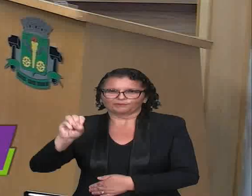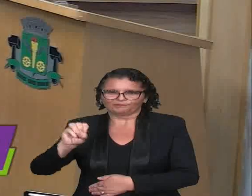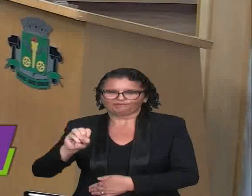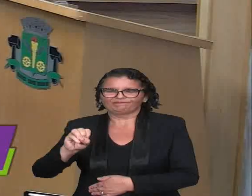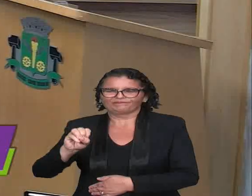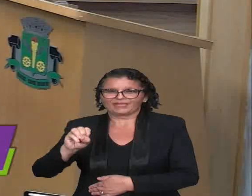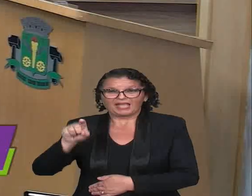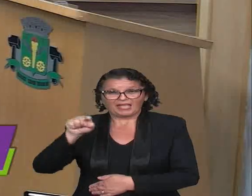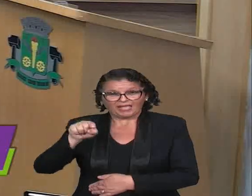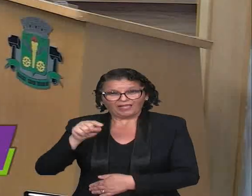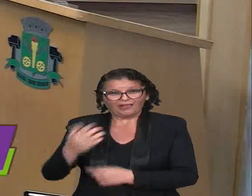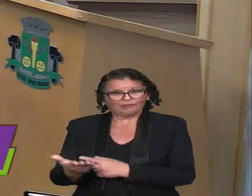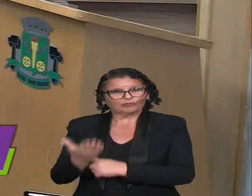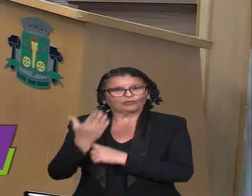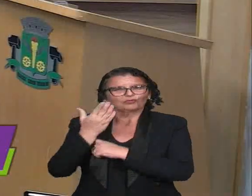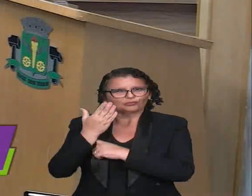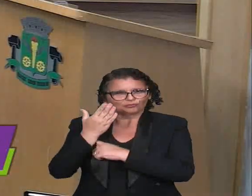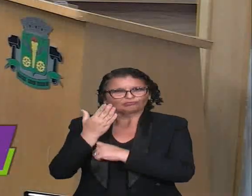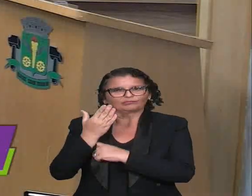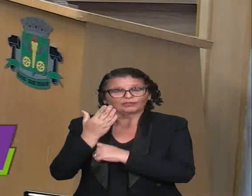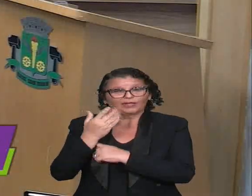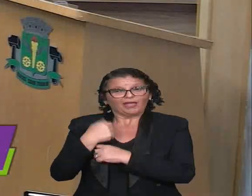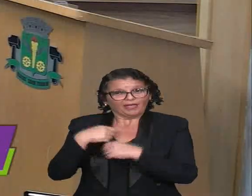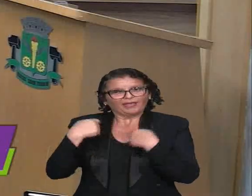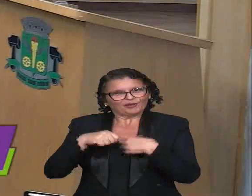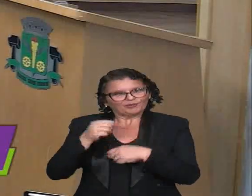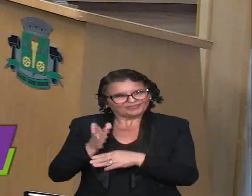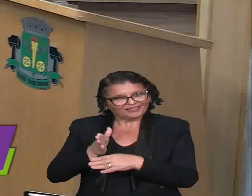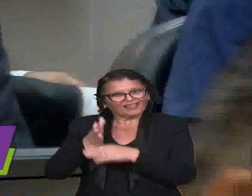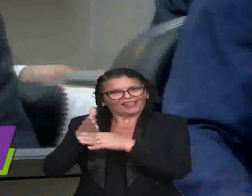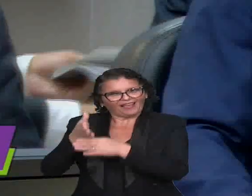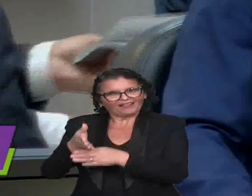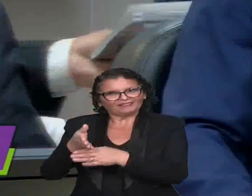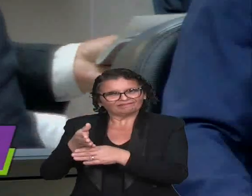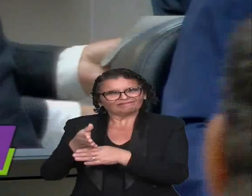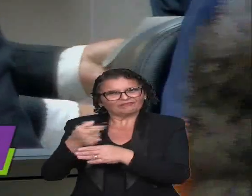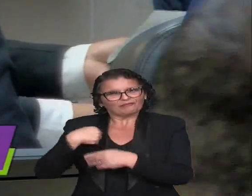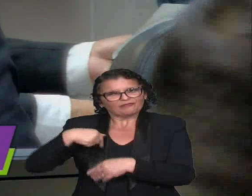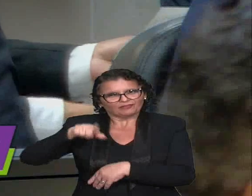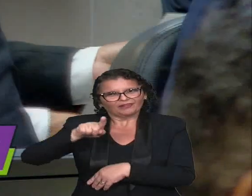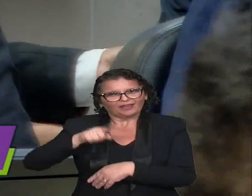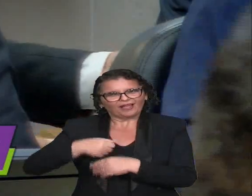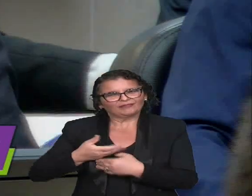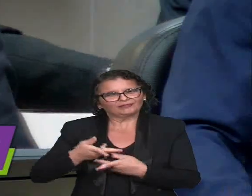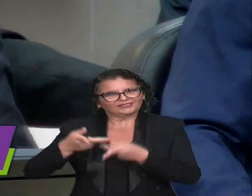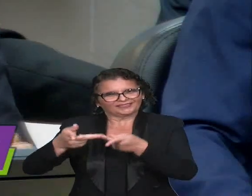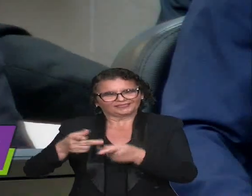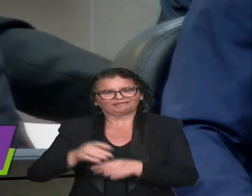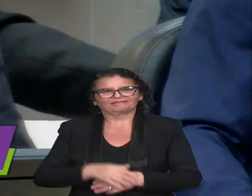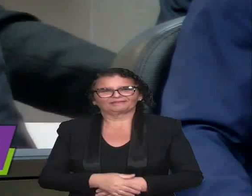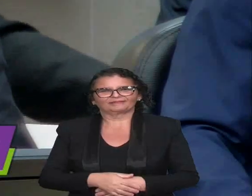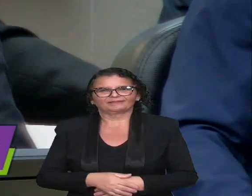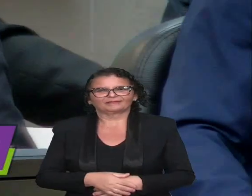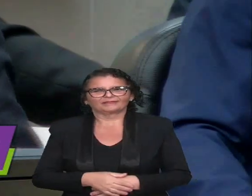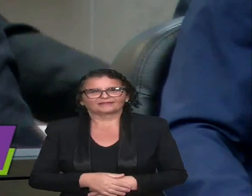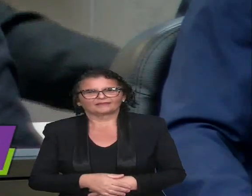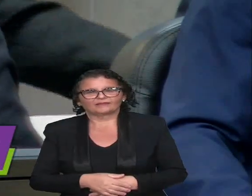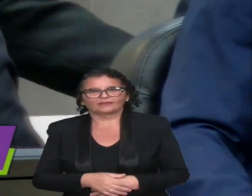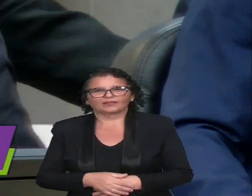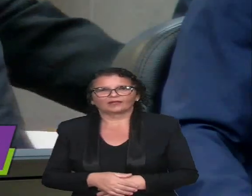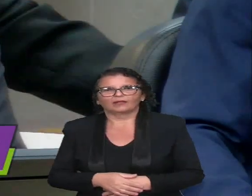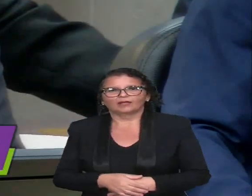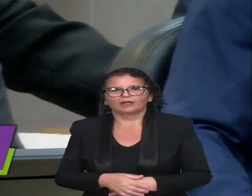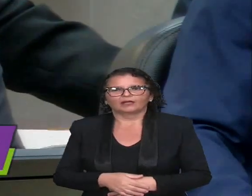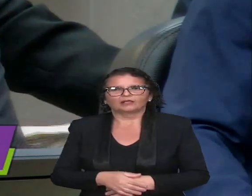ajudou muito aqui no início do mandato e que eu estou devendo uma visita É mas acabei de fechar aqui com o